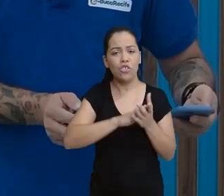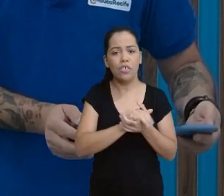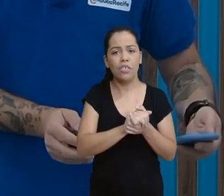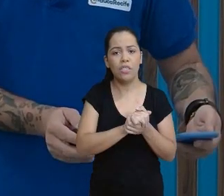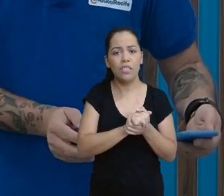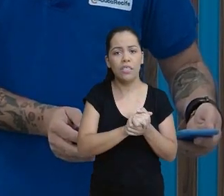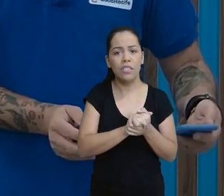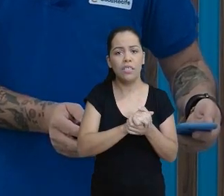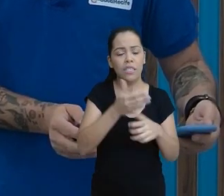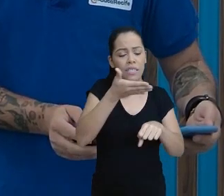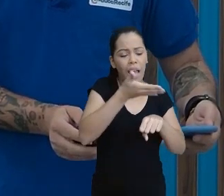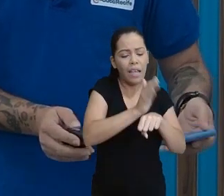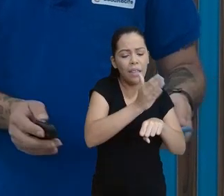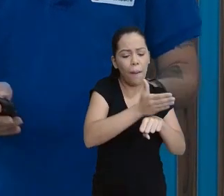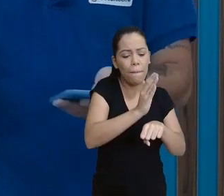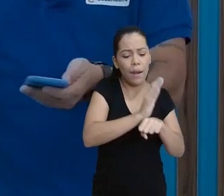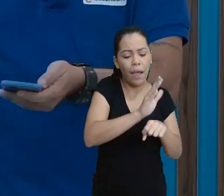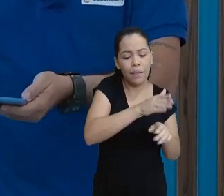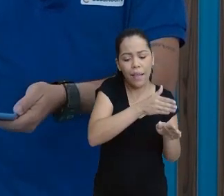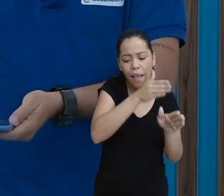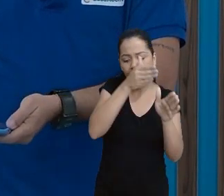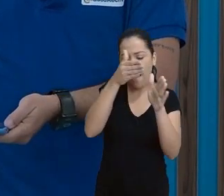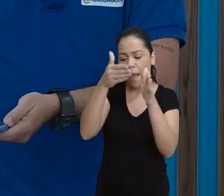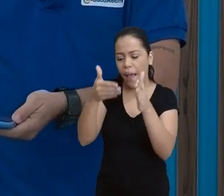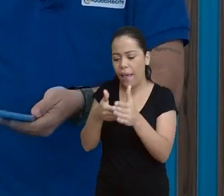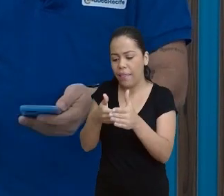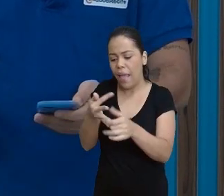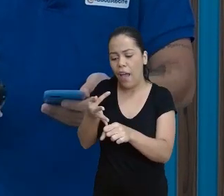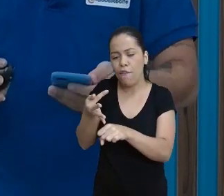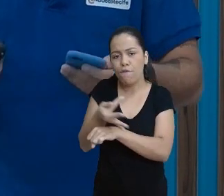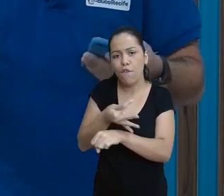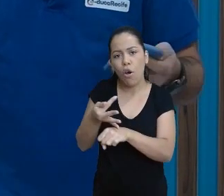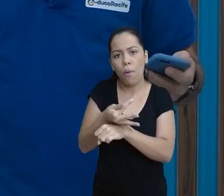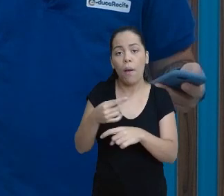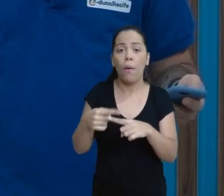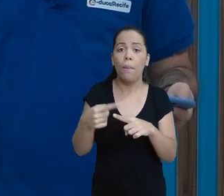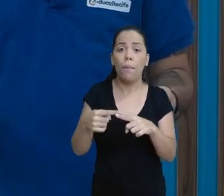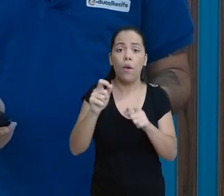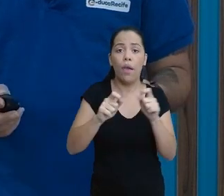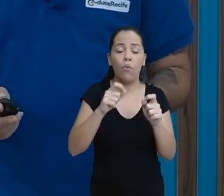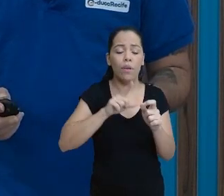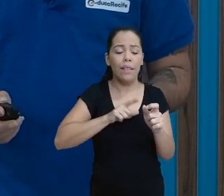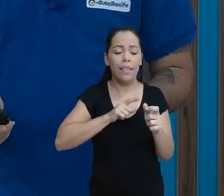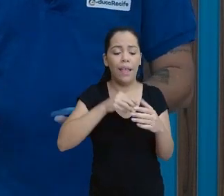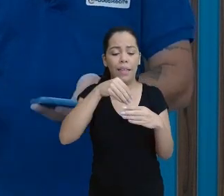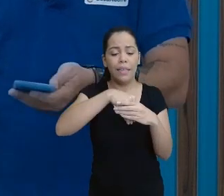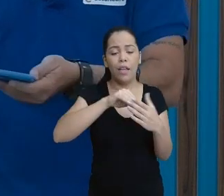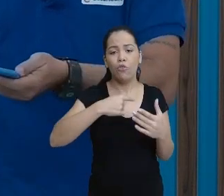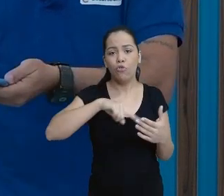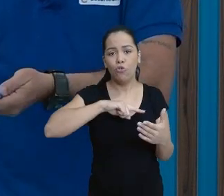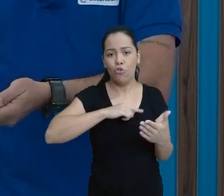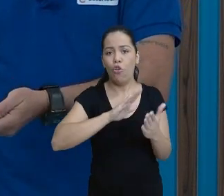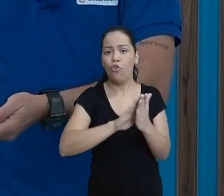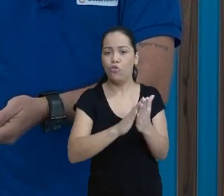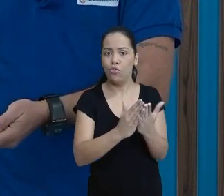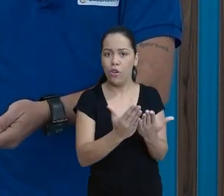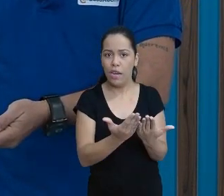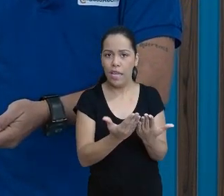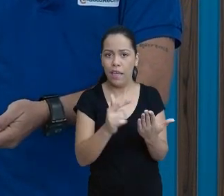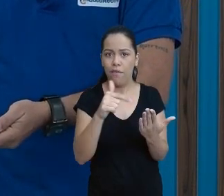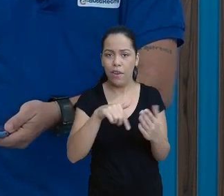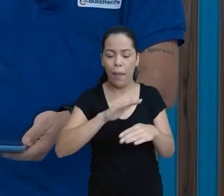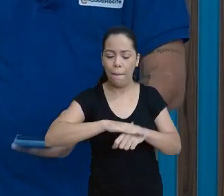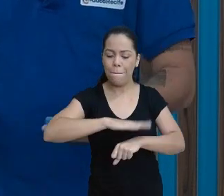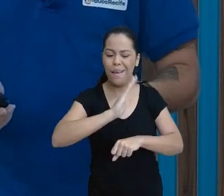maneira formal grega. Do jeito que está no nosso livro, a gente poderia dizer que ela se aproxima mais da ideia formal